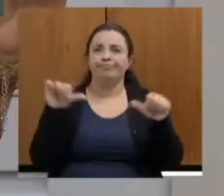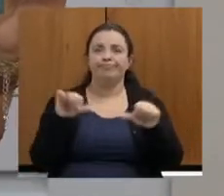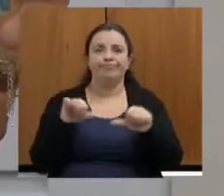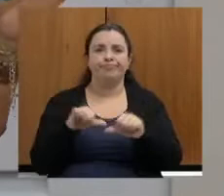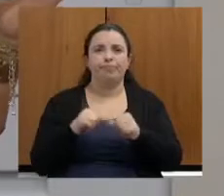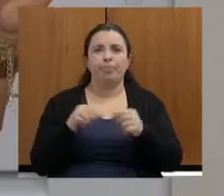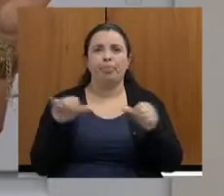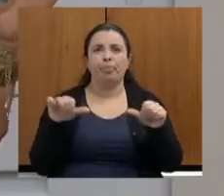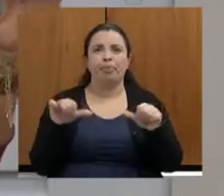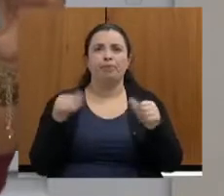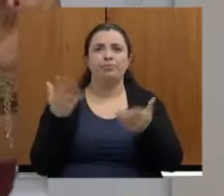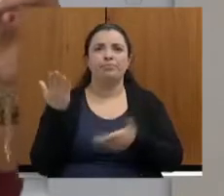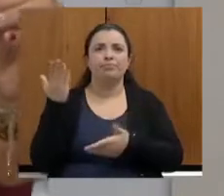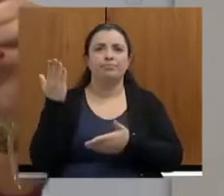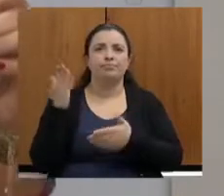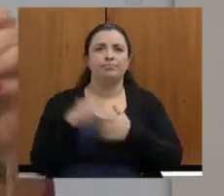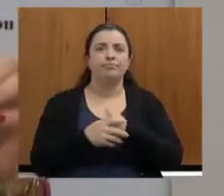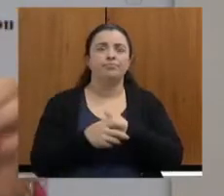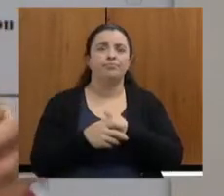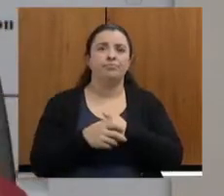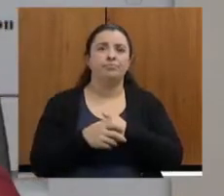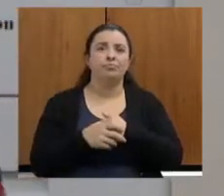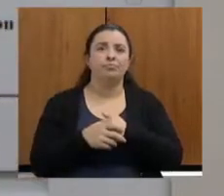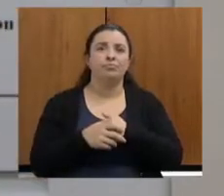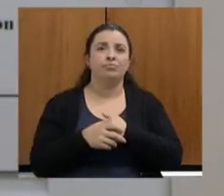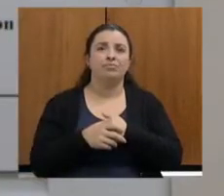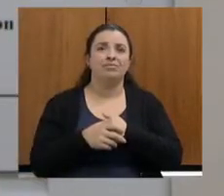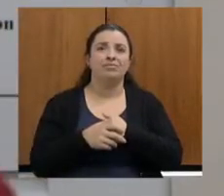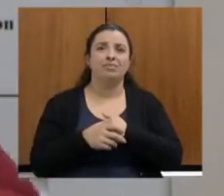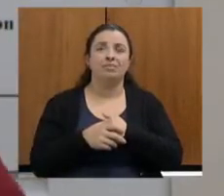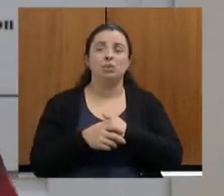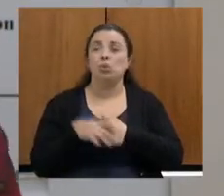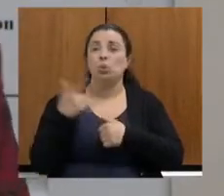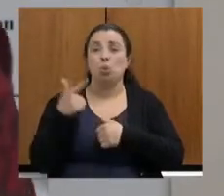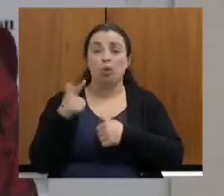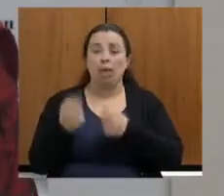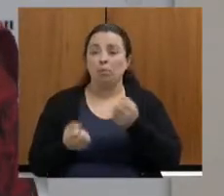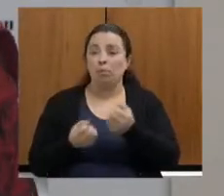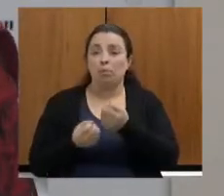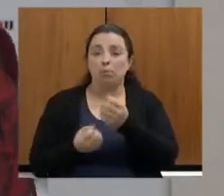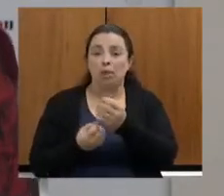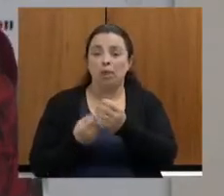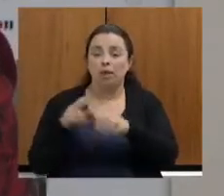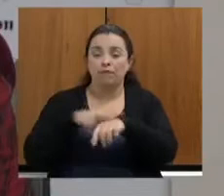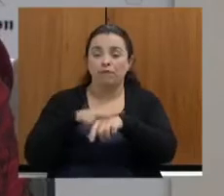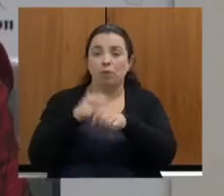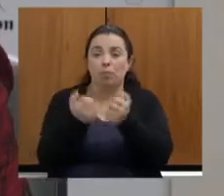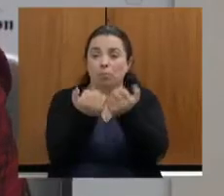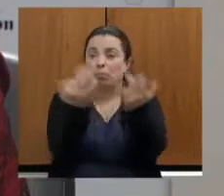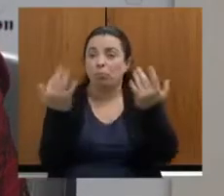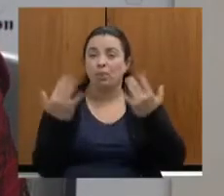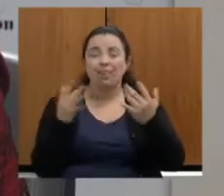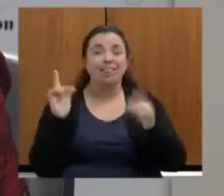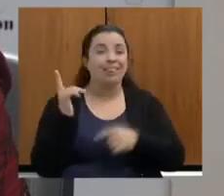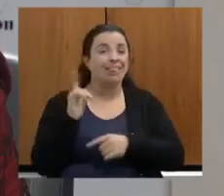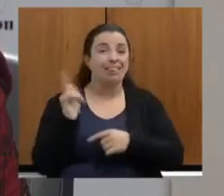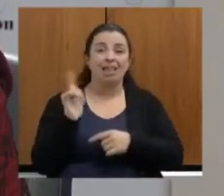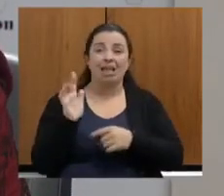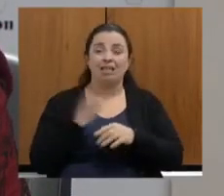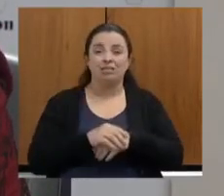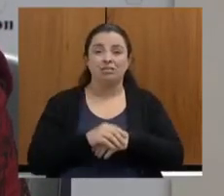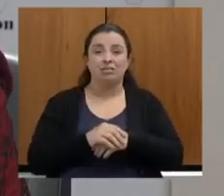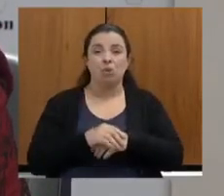ficar melhor a terra virou isso aqui hoje a terra está nua não tem capim não tem nada o gado tá lá